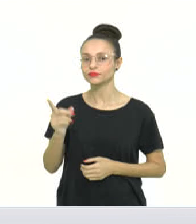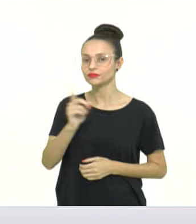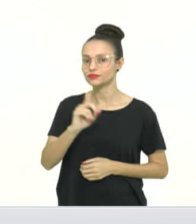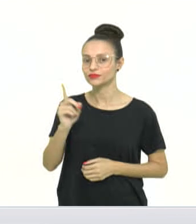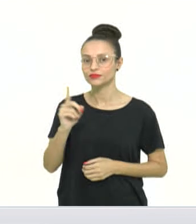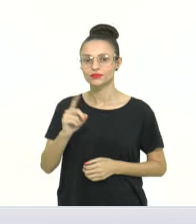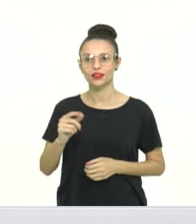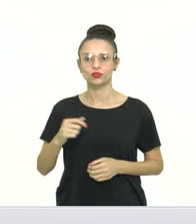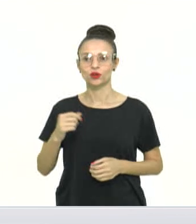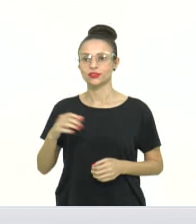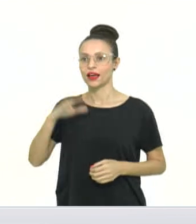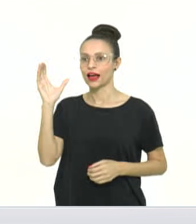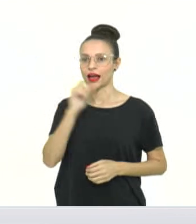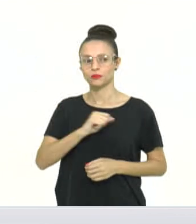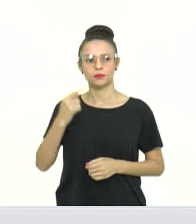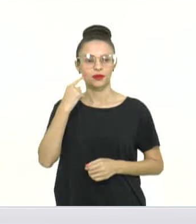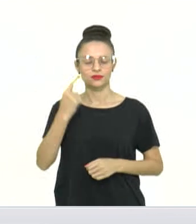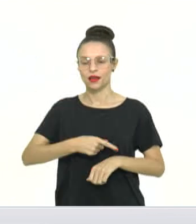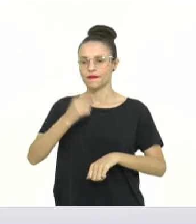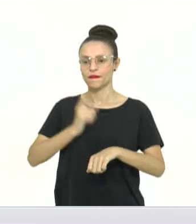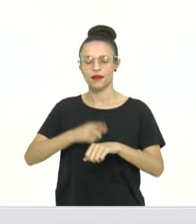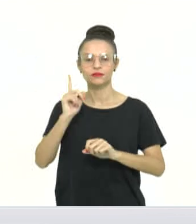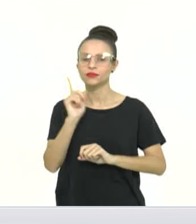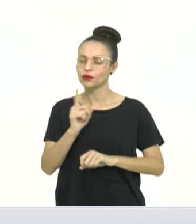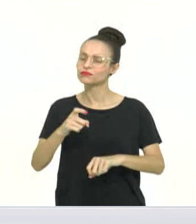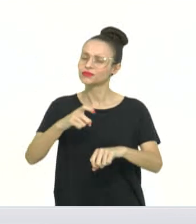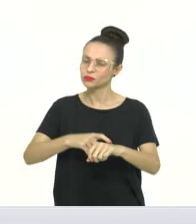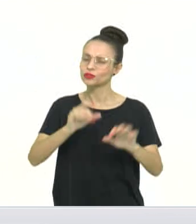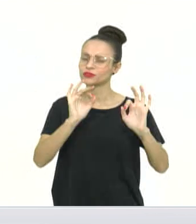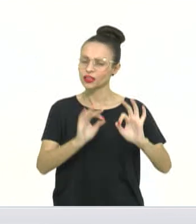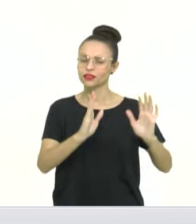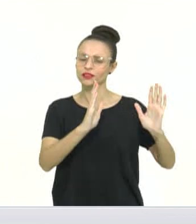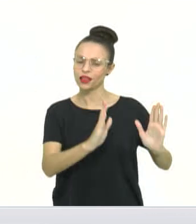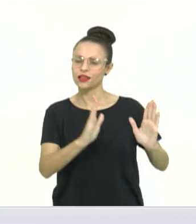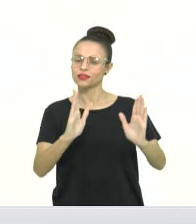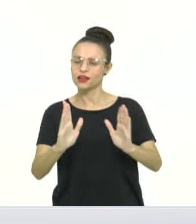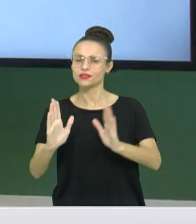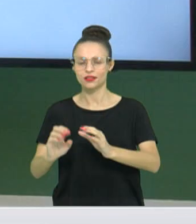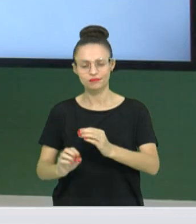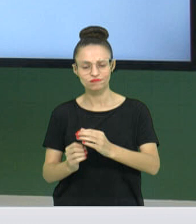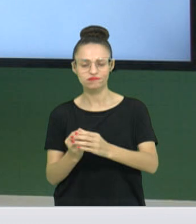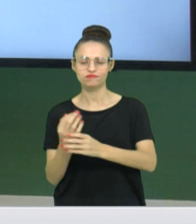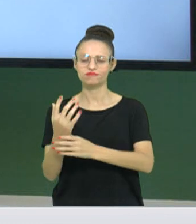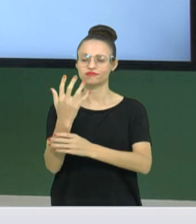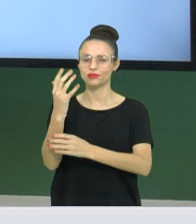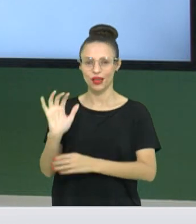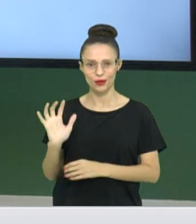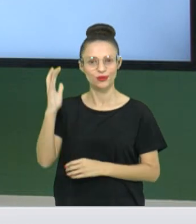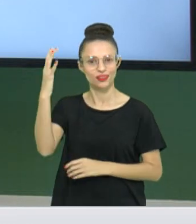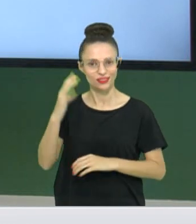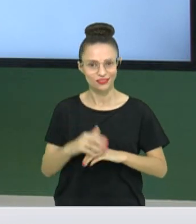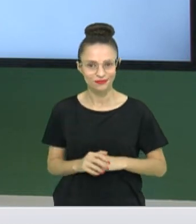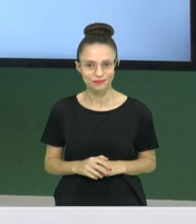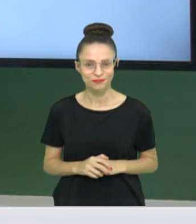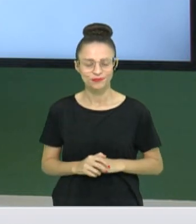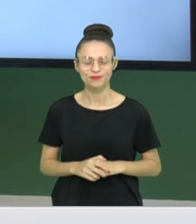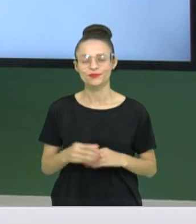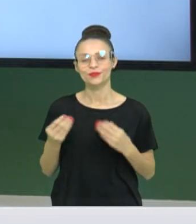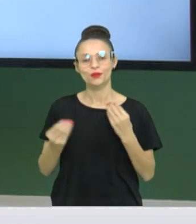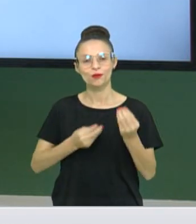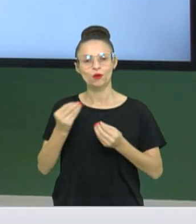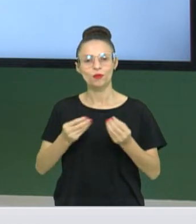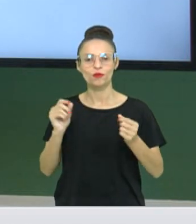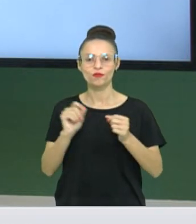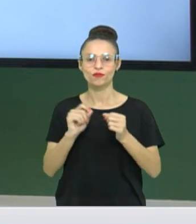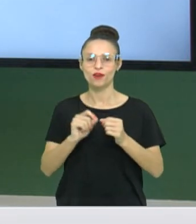nos precipitemos, pois no tempo certo as coisas vão acontecer. Aqui, como é que nós vamos